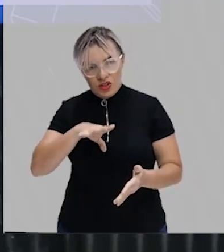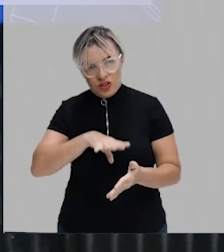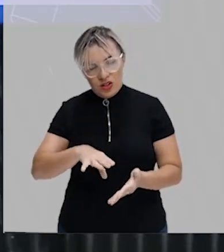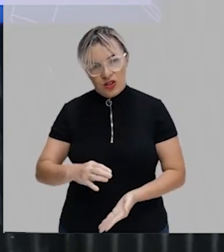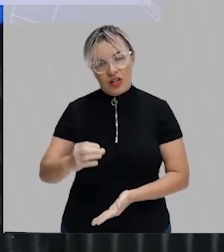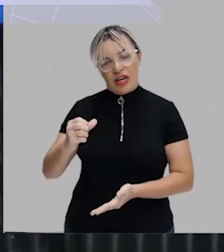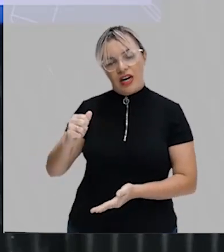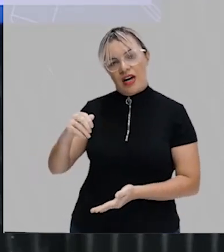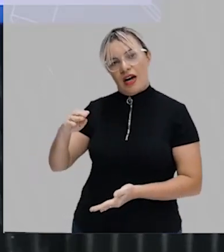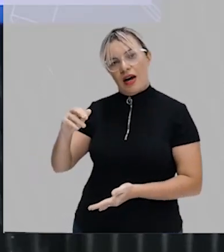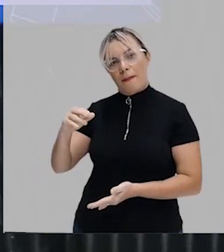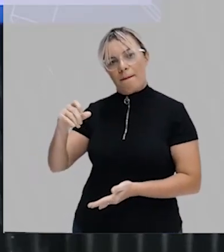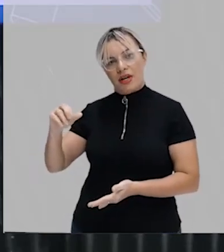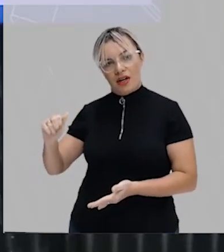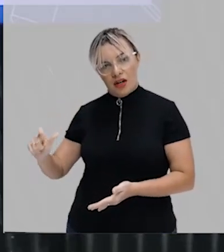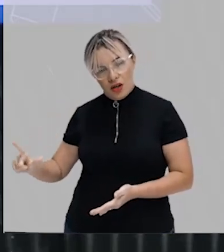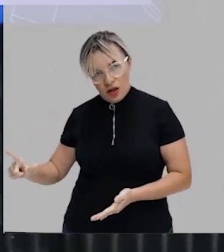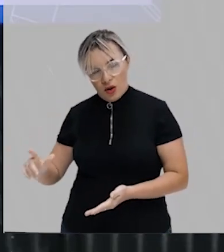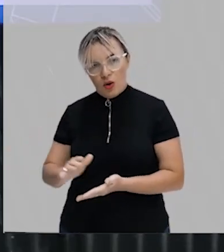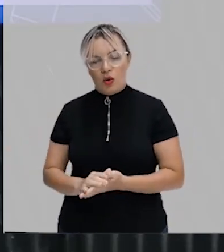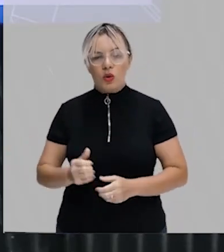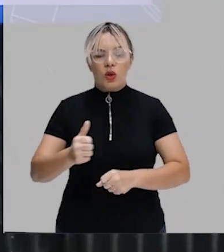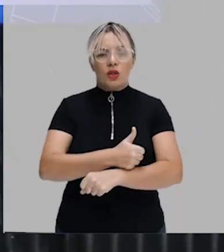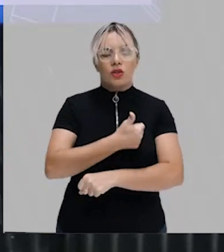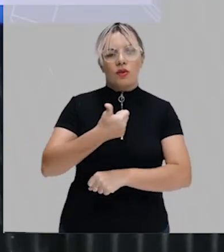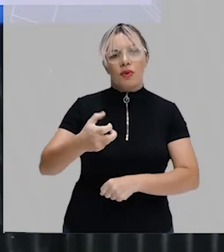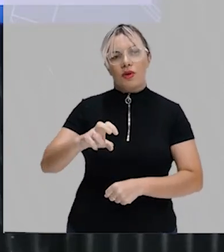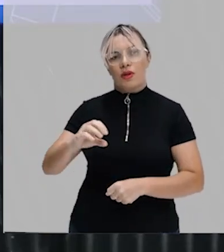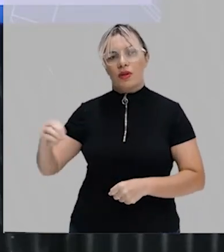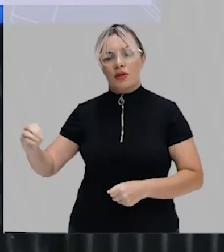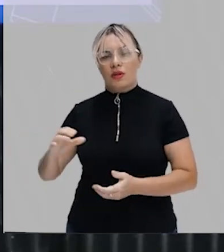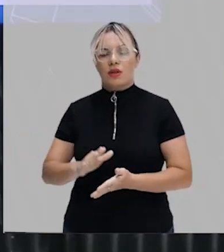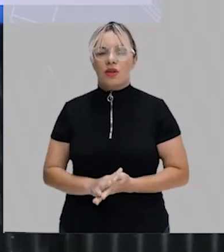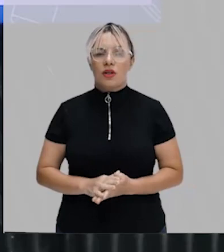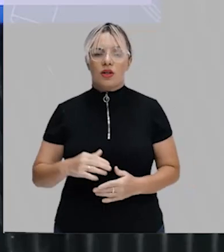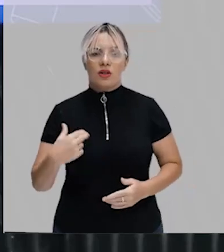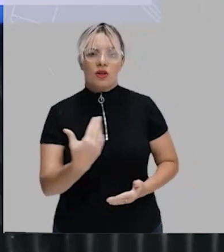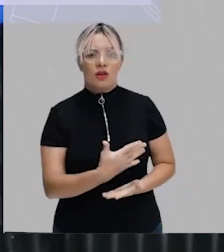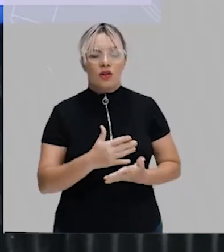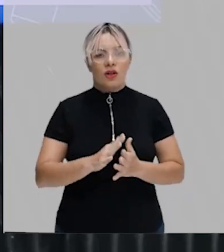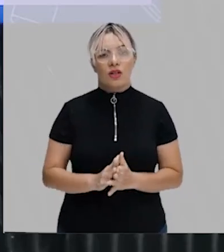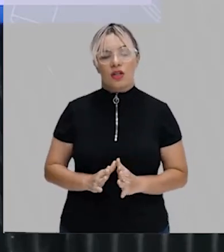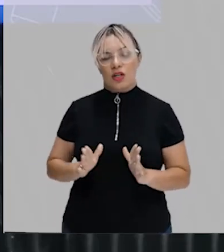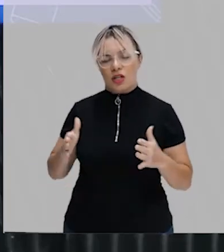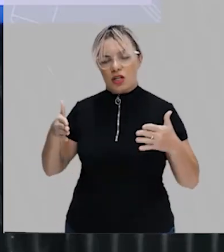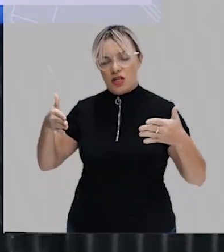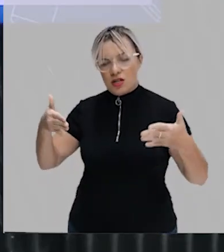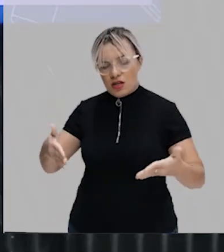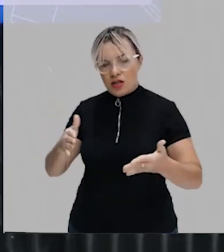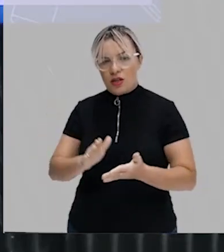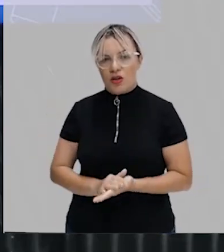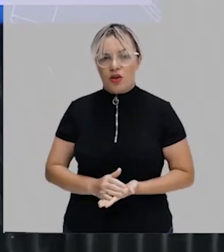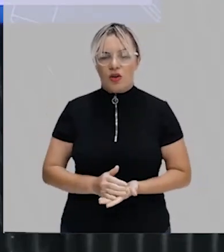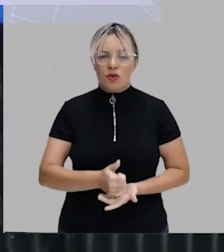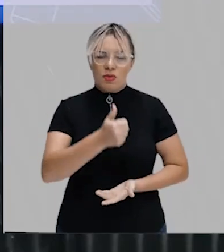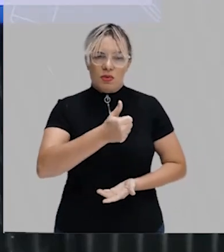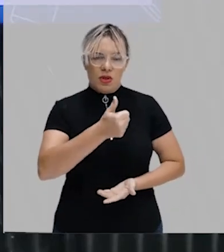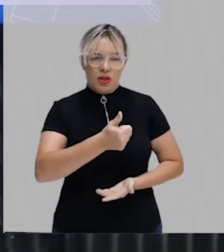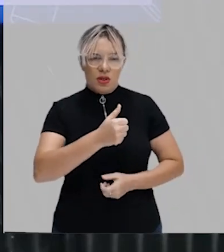em 1500. Iremos observar os primeiros 30 anos da